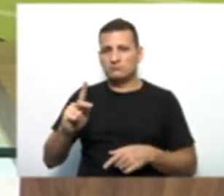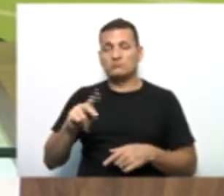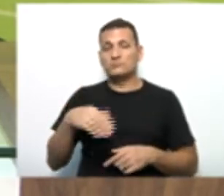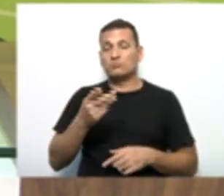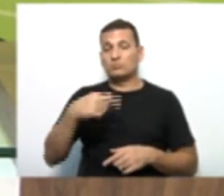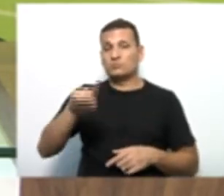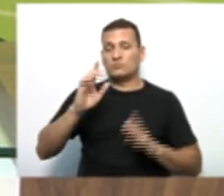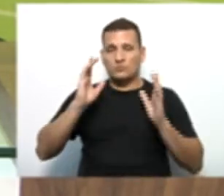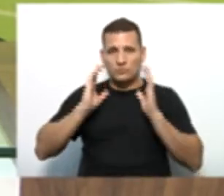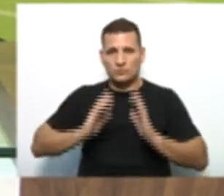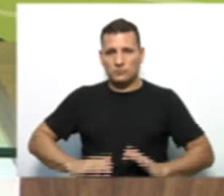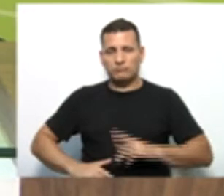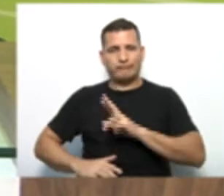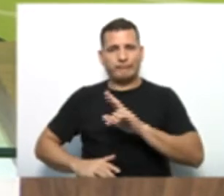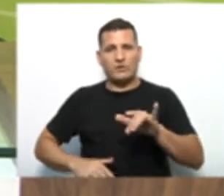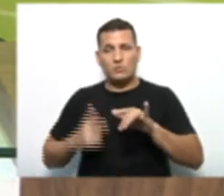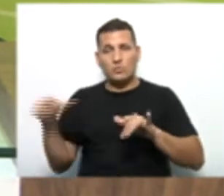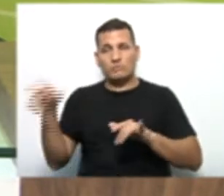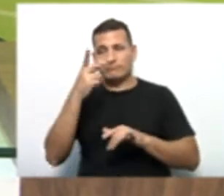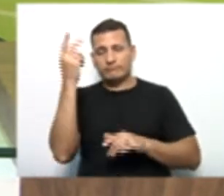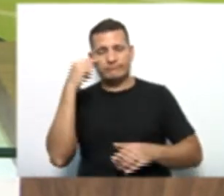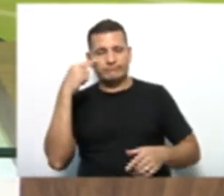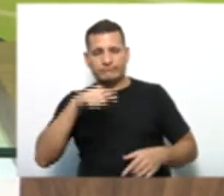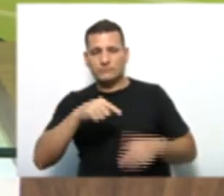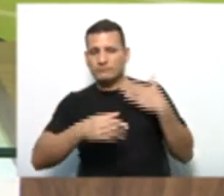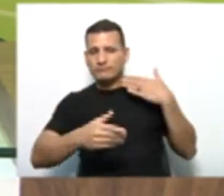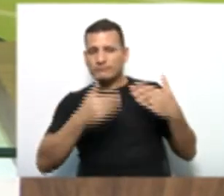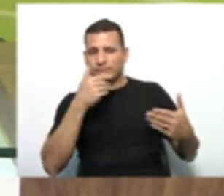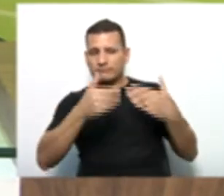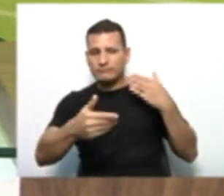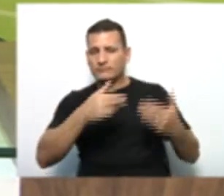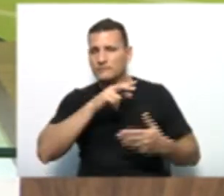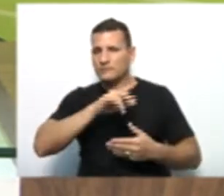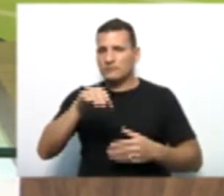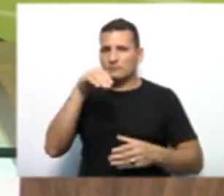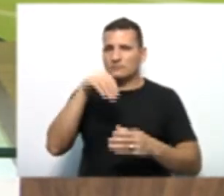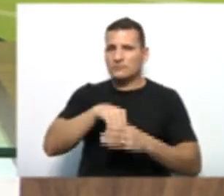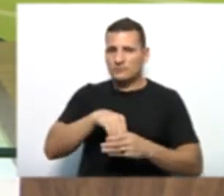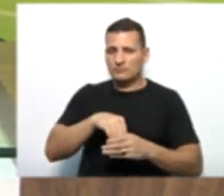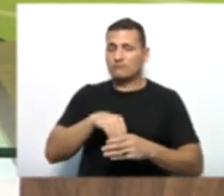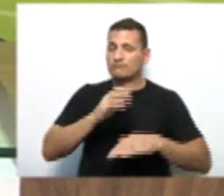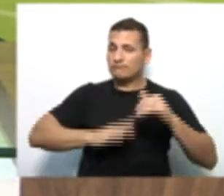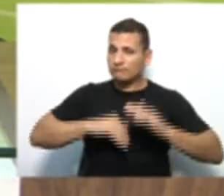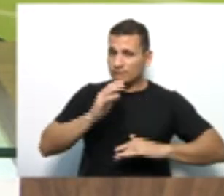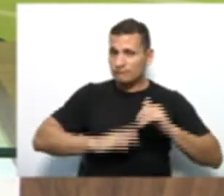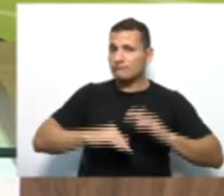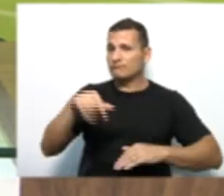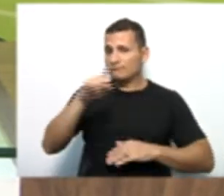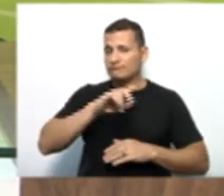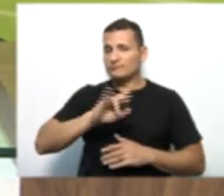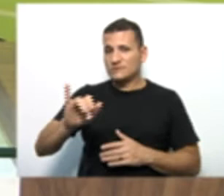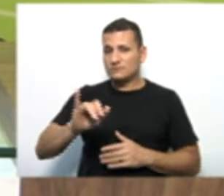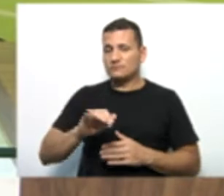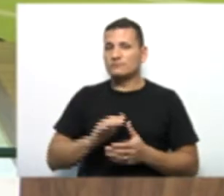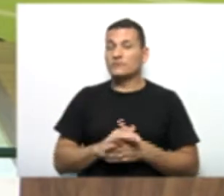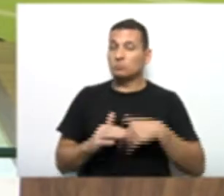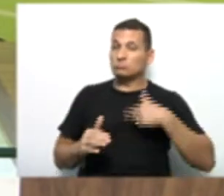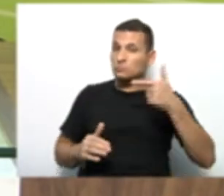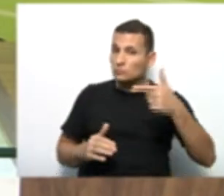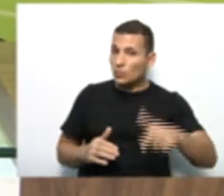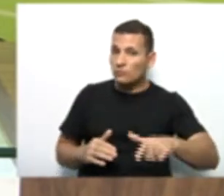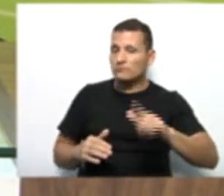ser muito analisado e vai ser avaliado dentro do exercício da profissão de vocês. Mais uma vez, não